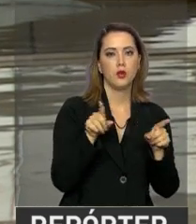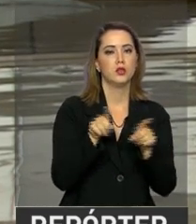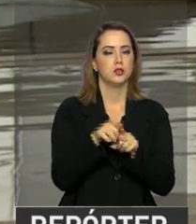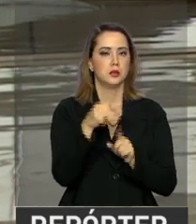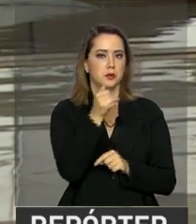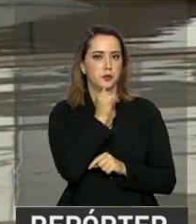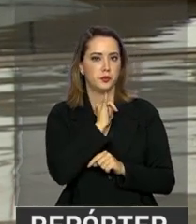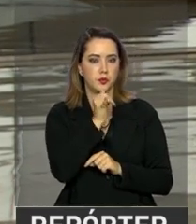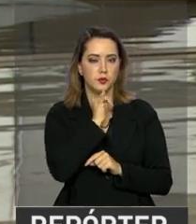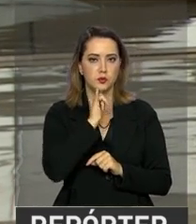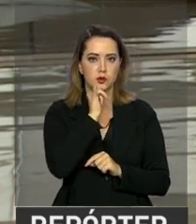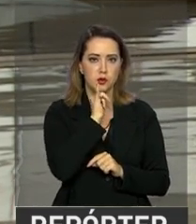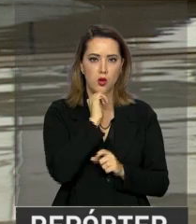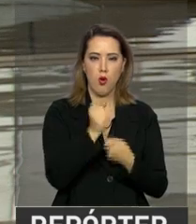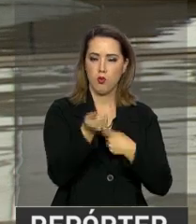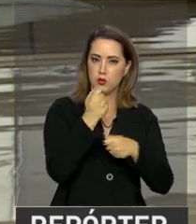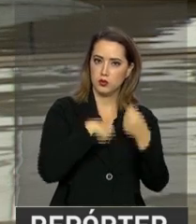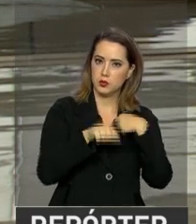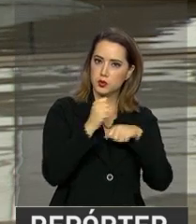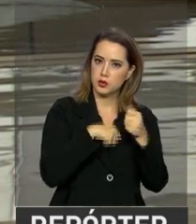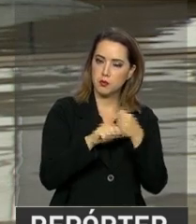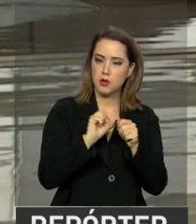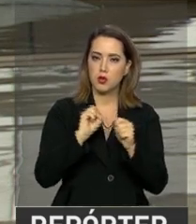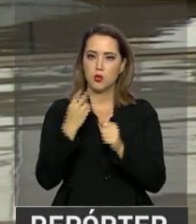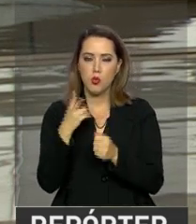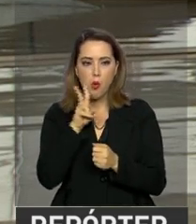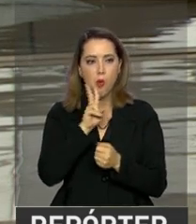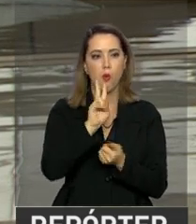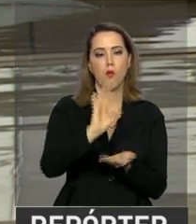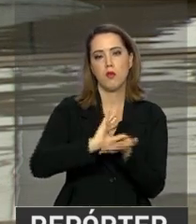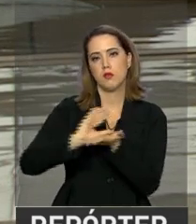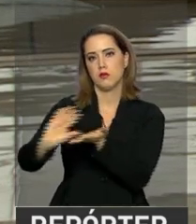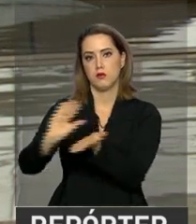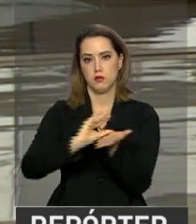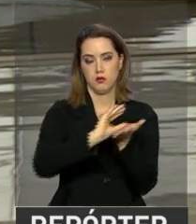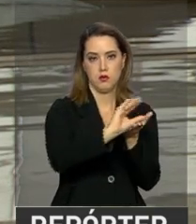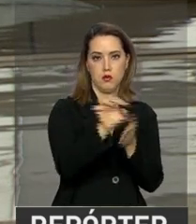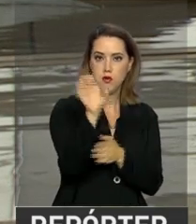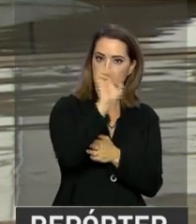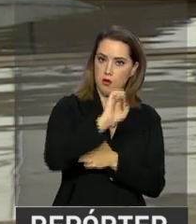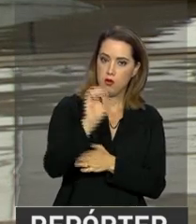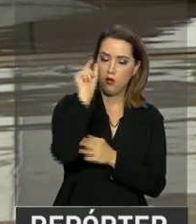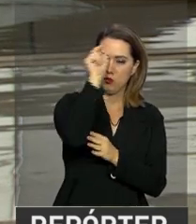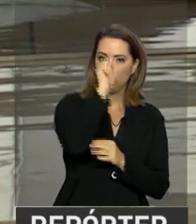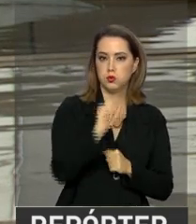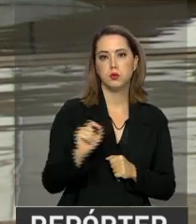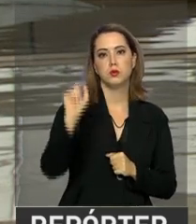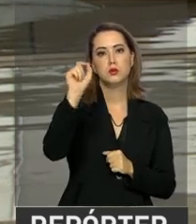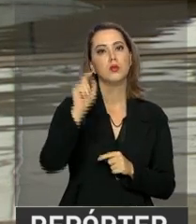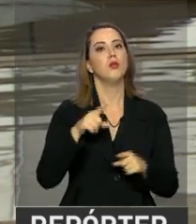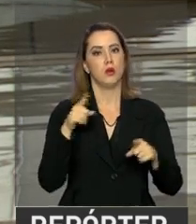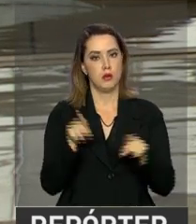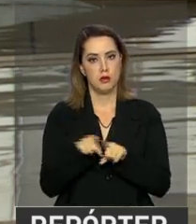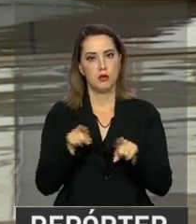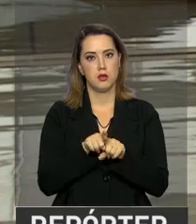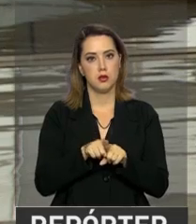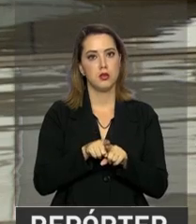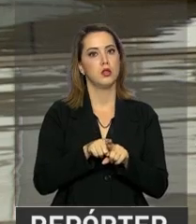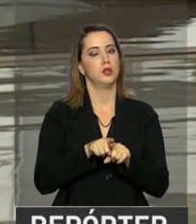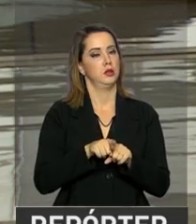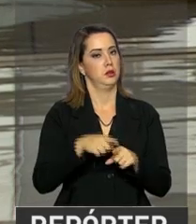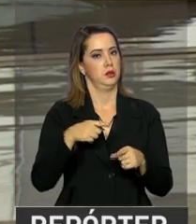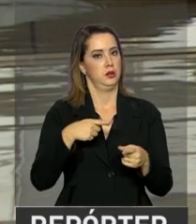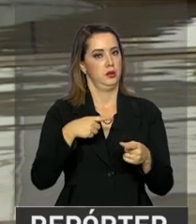financeira, a transferência de recursos para estados e municípios, bem como até a punição de servidores